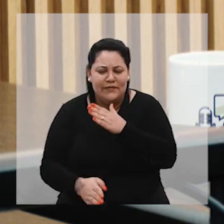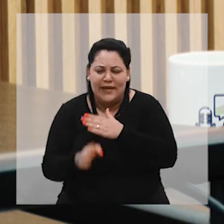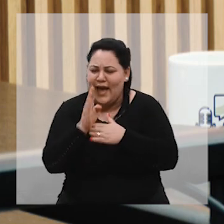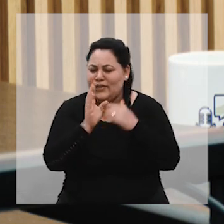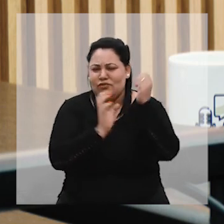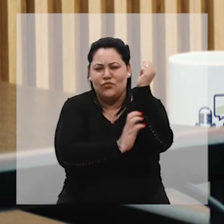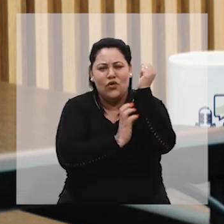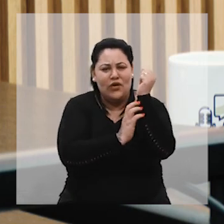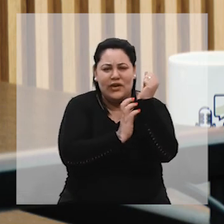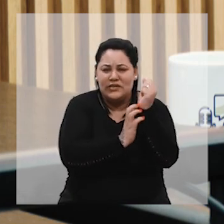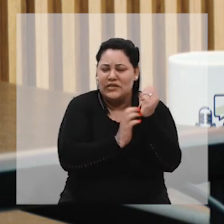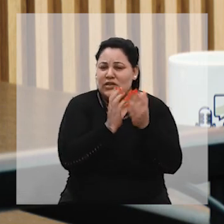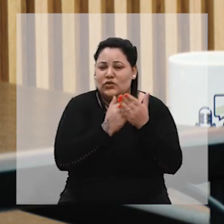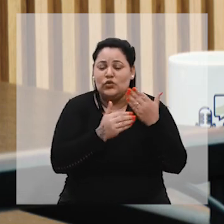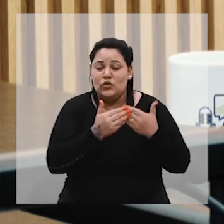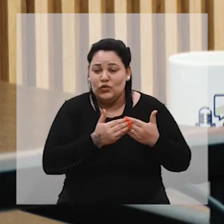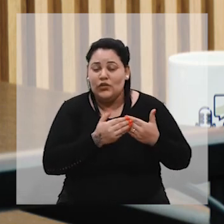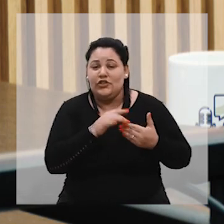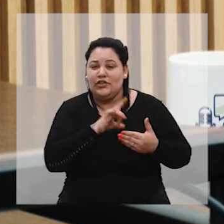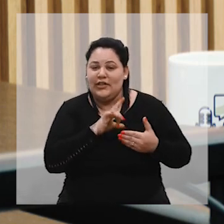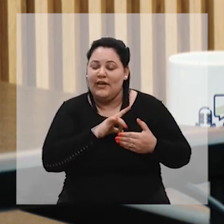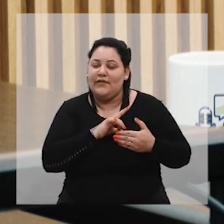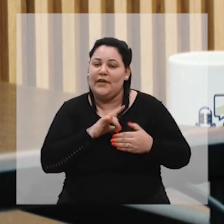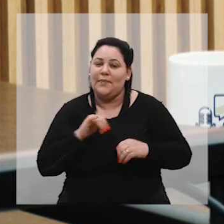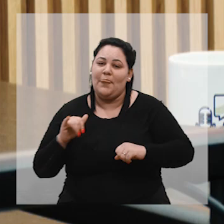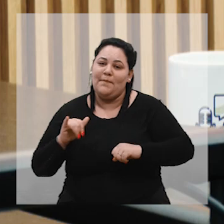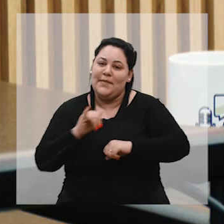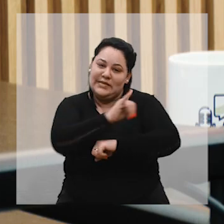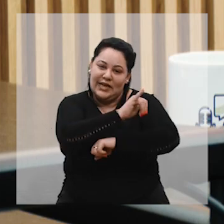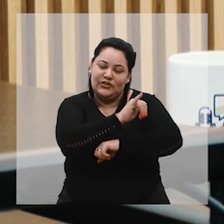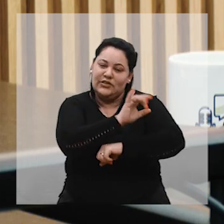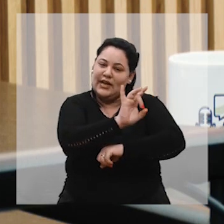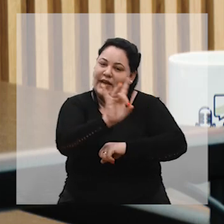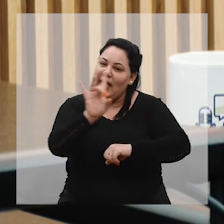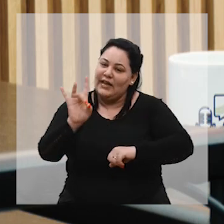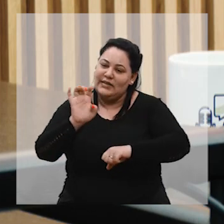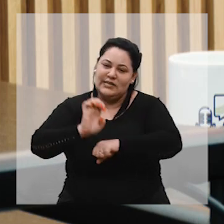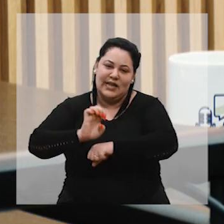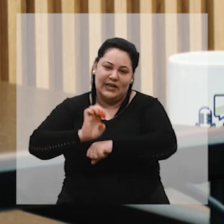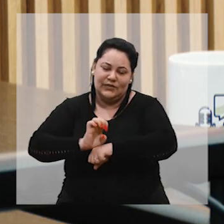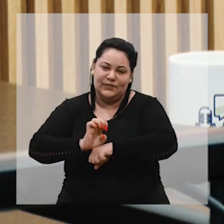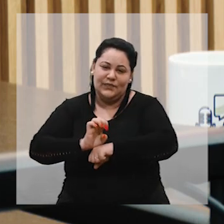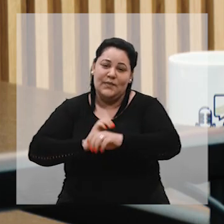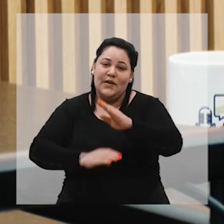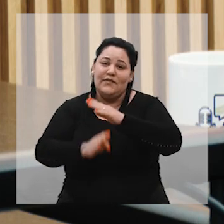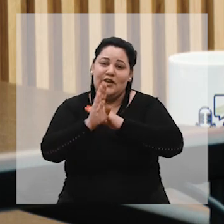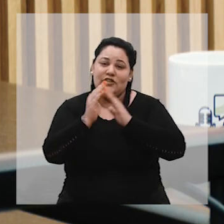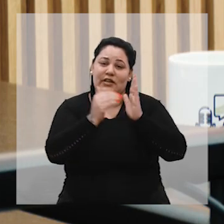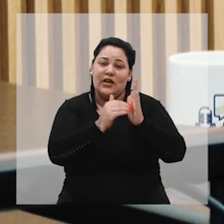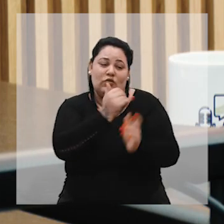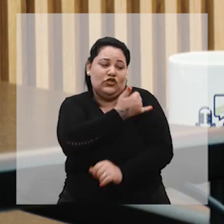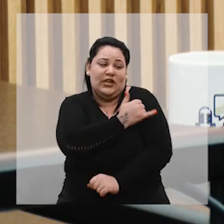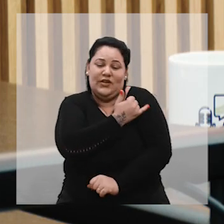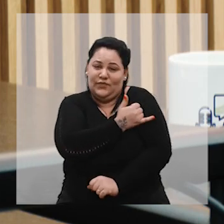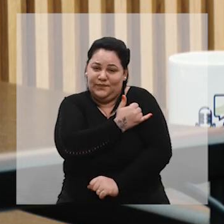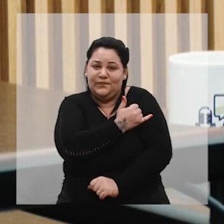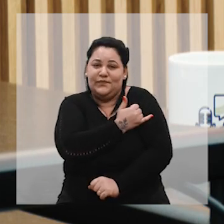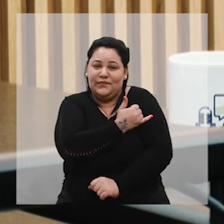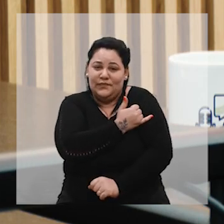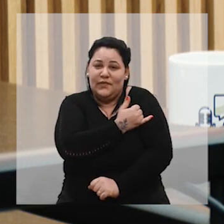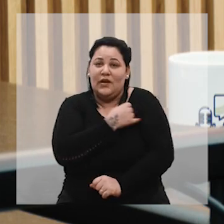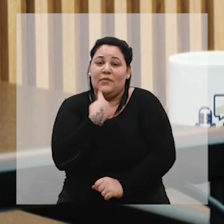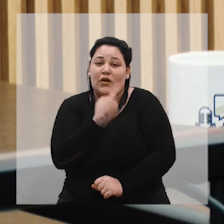a documentação, toda a burocracia. E nós, enfim, tivemos as passagens de cada estado para o Rio de Janeiro, que é a nossa